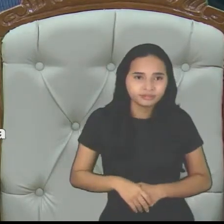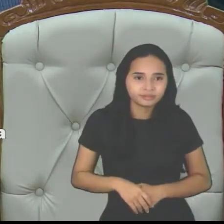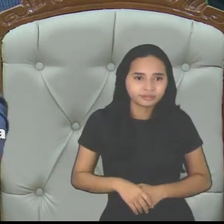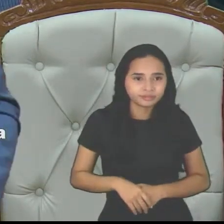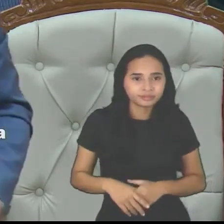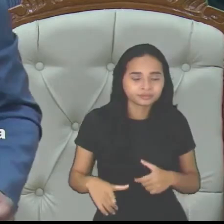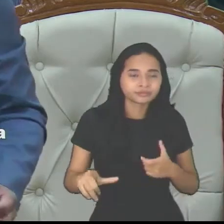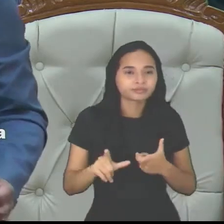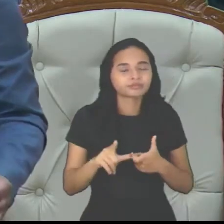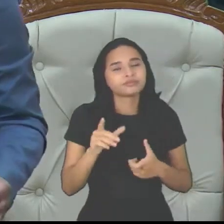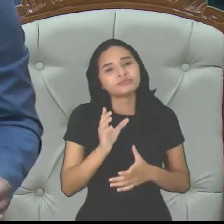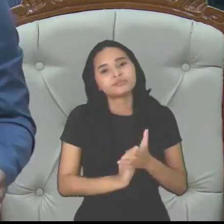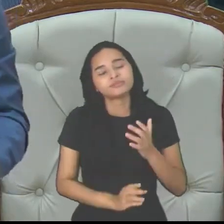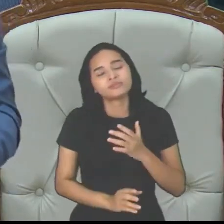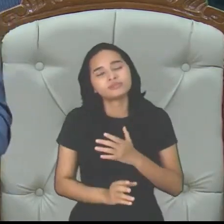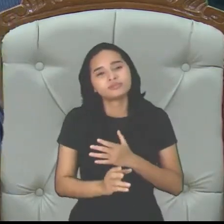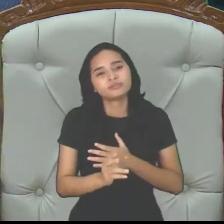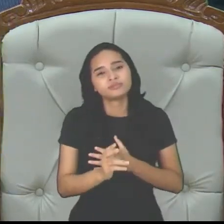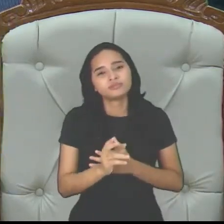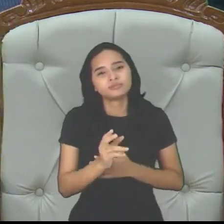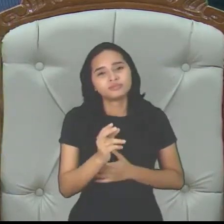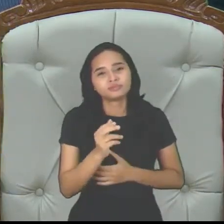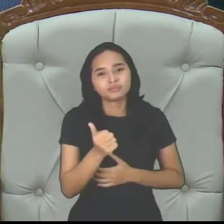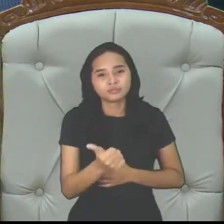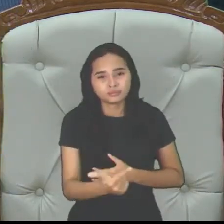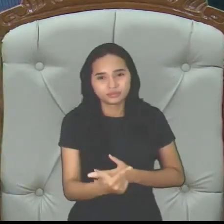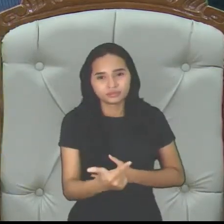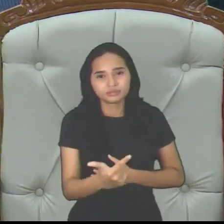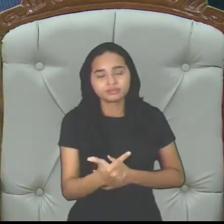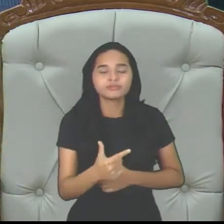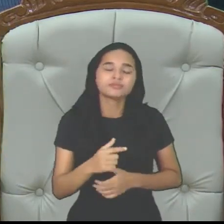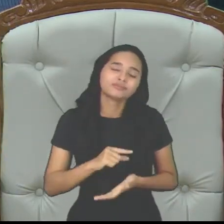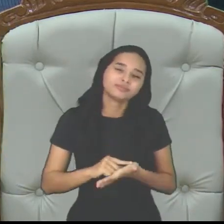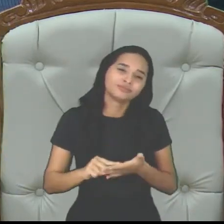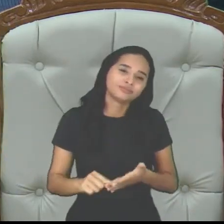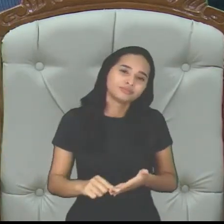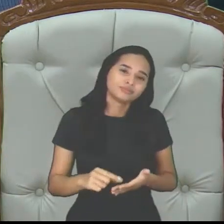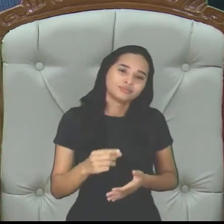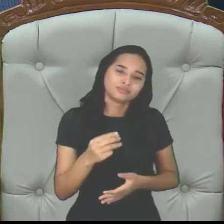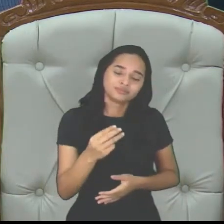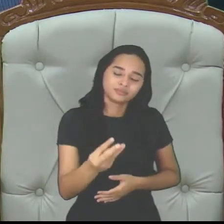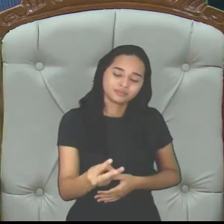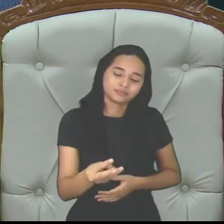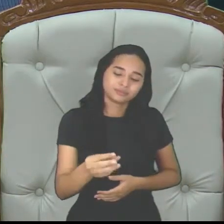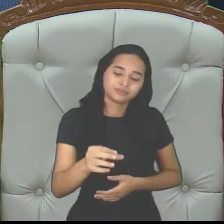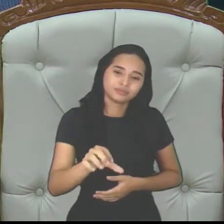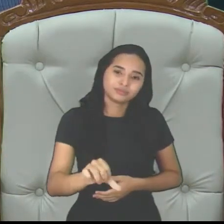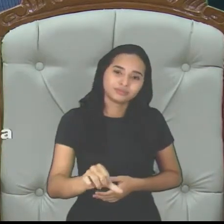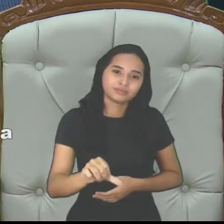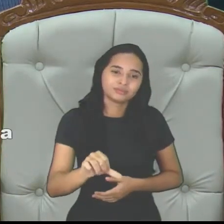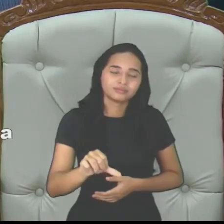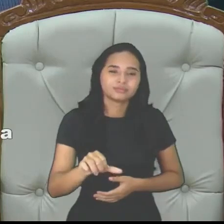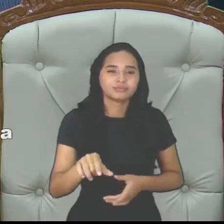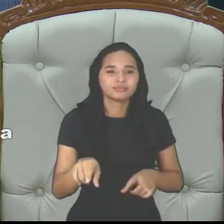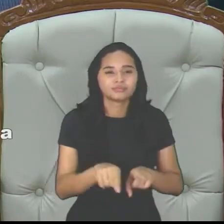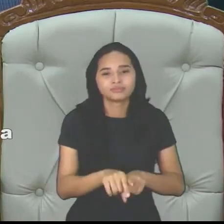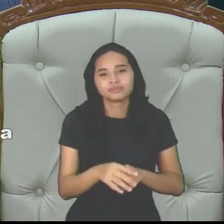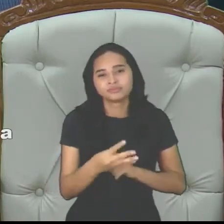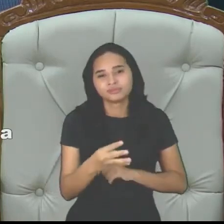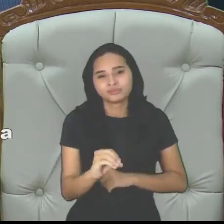Lucas capítulo 12, versículos 39 e 40, por